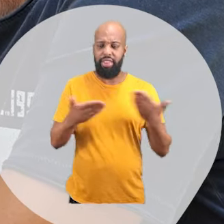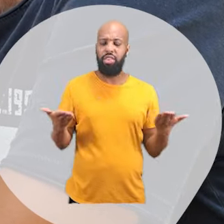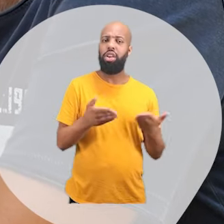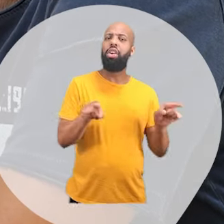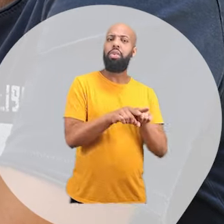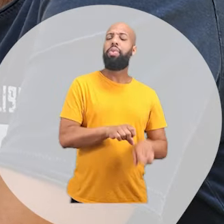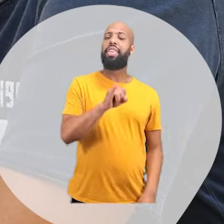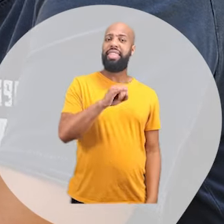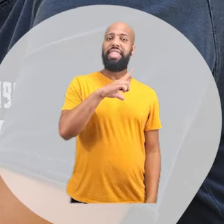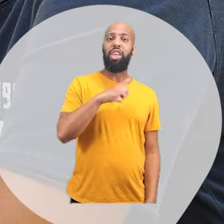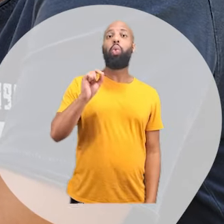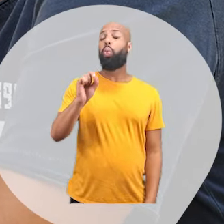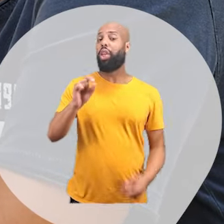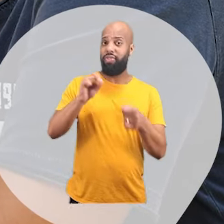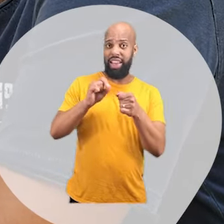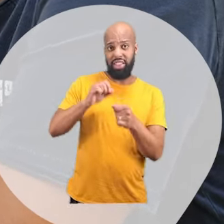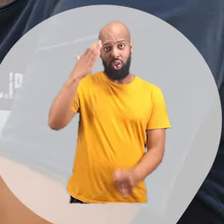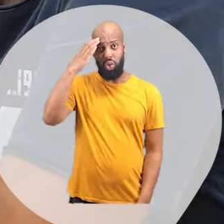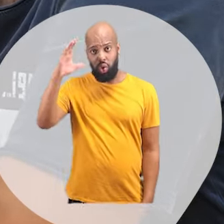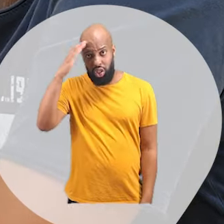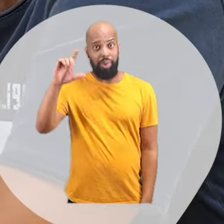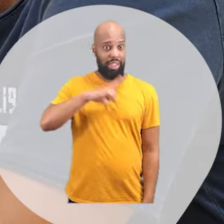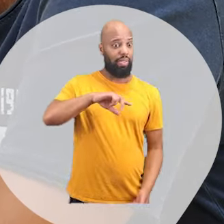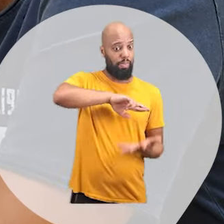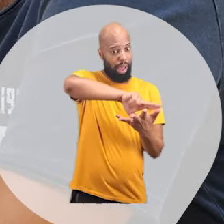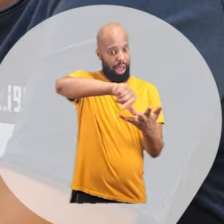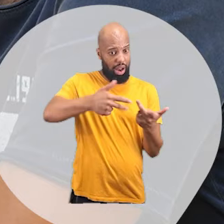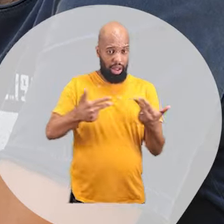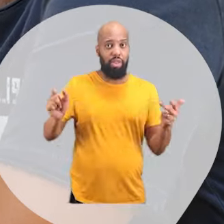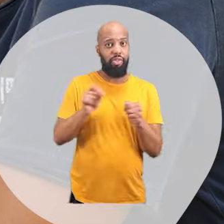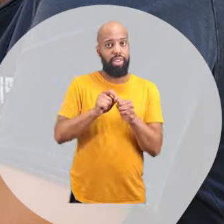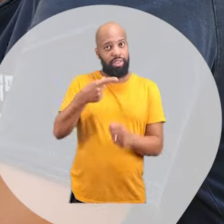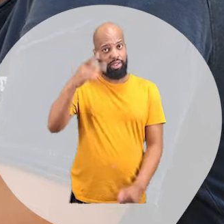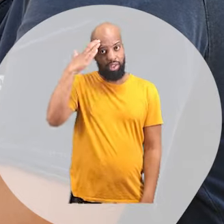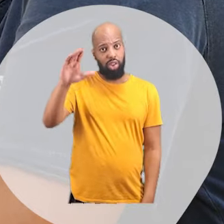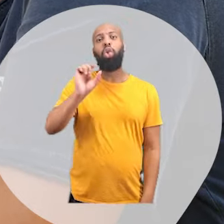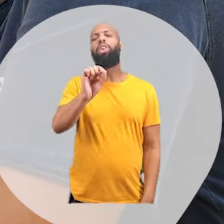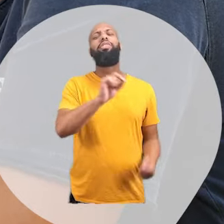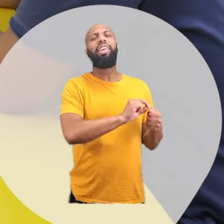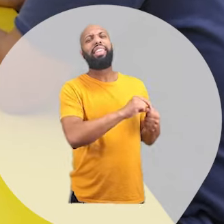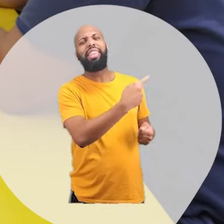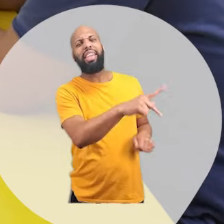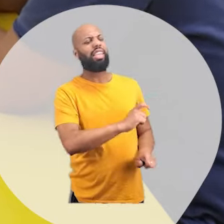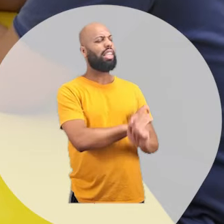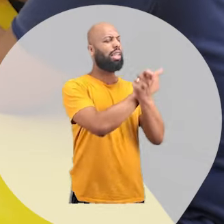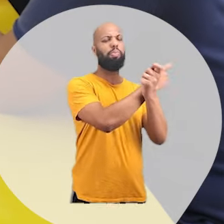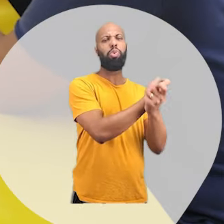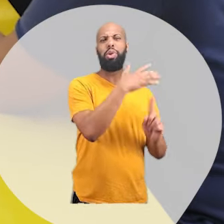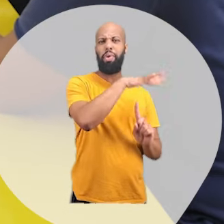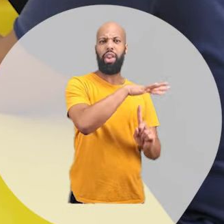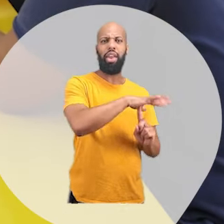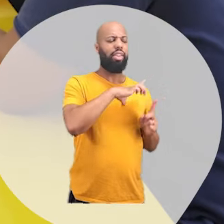desafio é o seguinte já que temos o que fazer Curitiba e temos muito o que fazer em Curitiba porque não o que fazer PUC PR tá aí